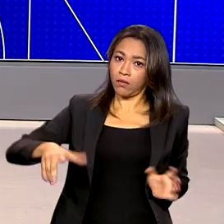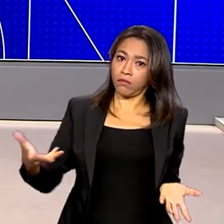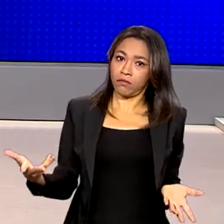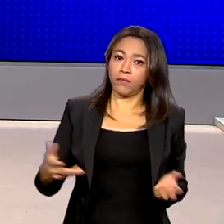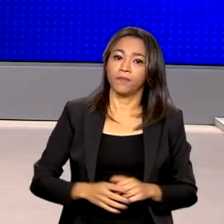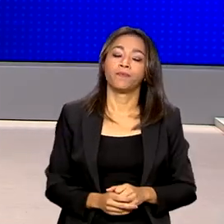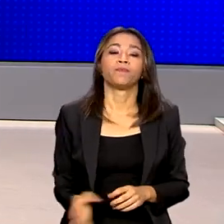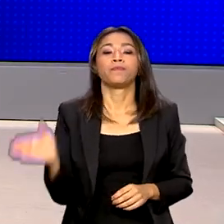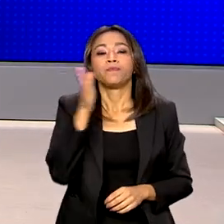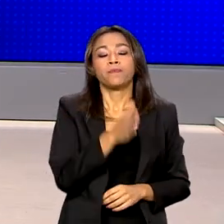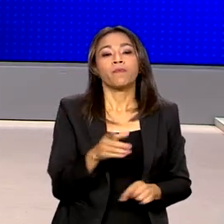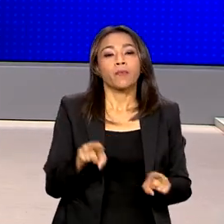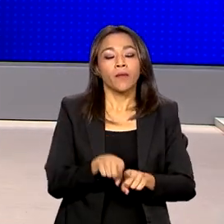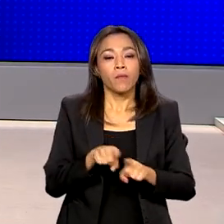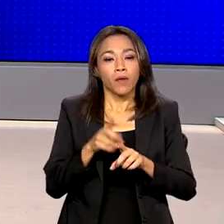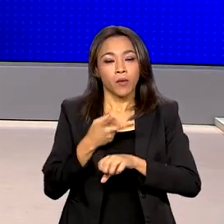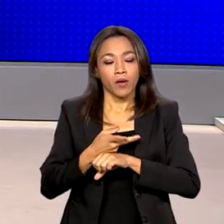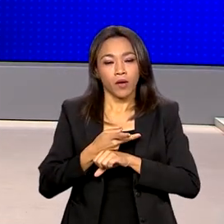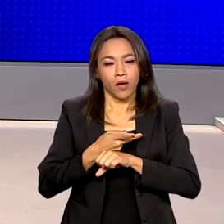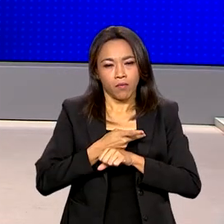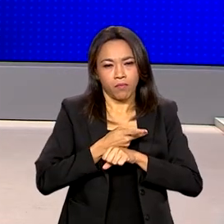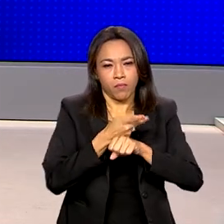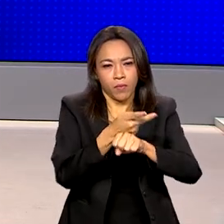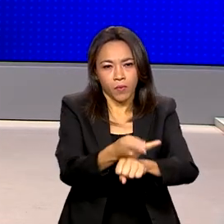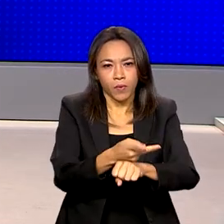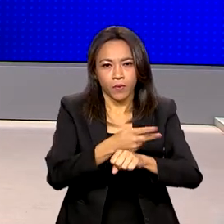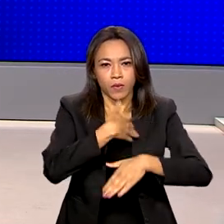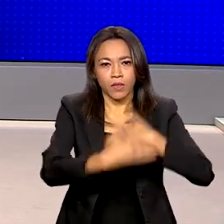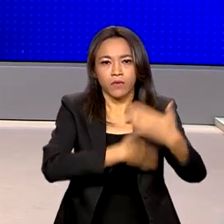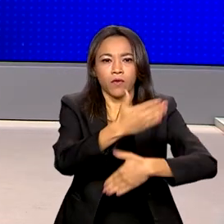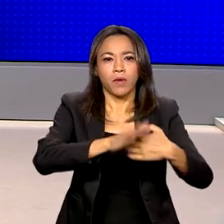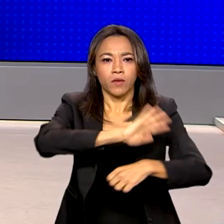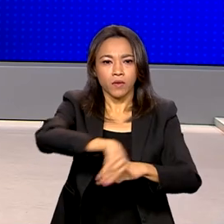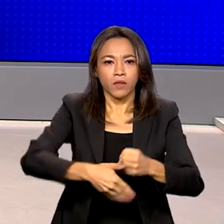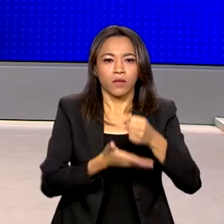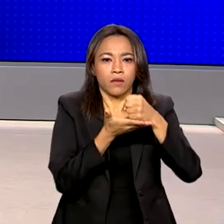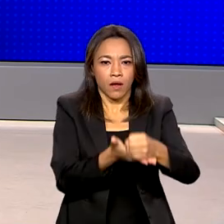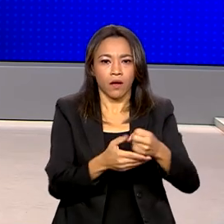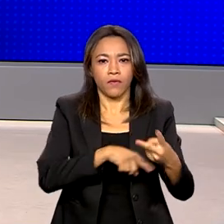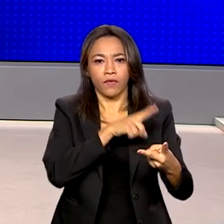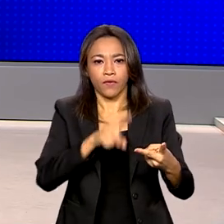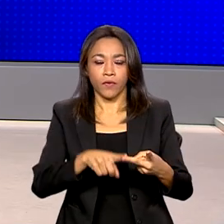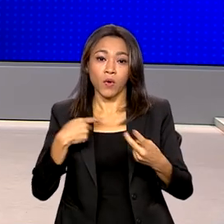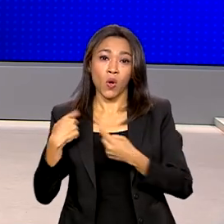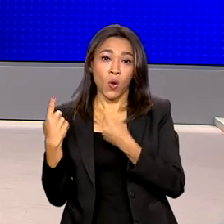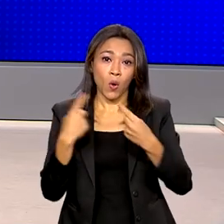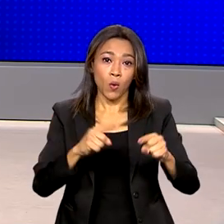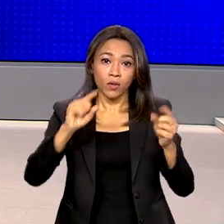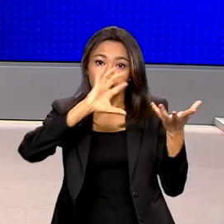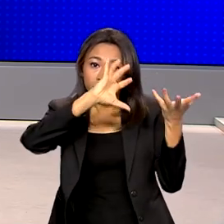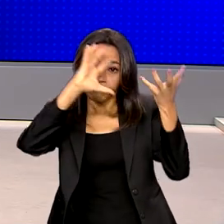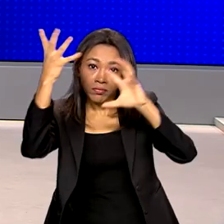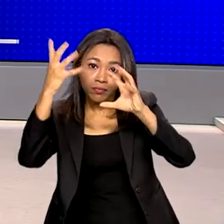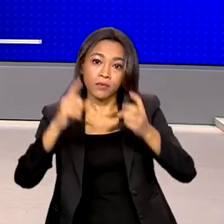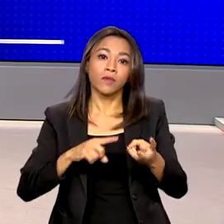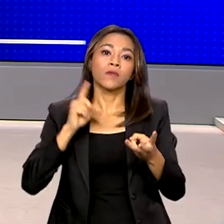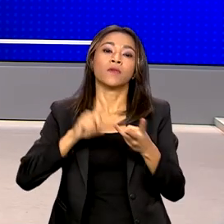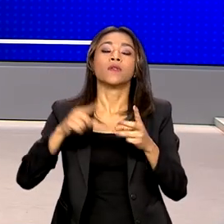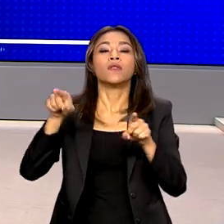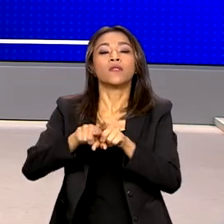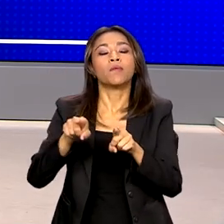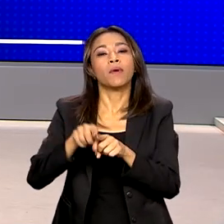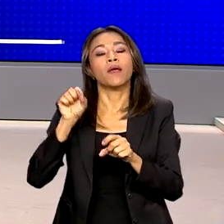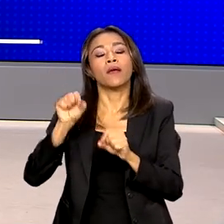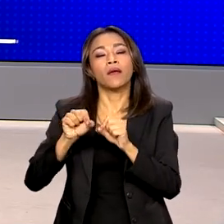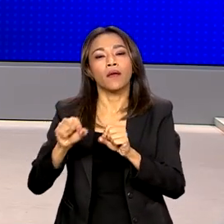E a busca pelo desenvolvimento sustentável, o combate às mudanças climáticas e os acordos de comércio